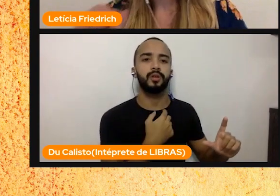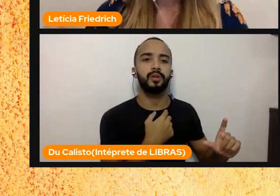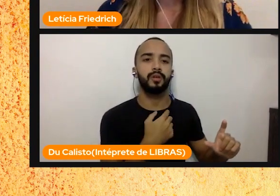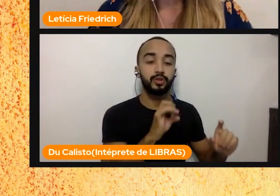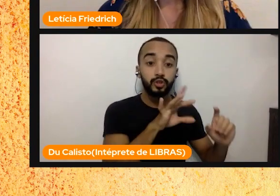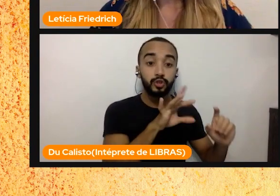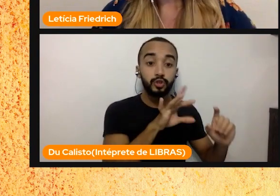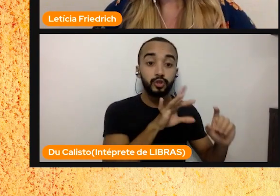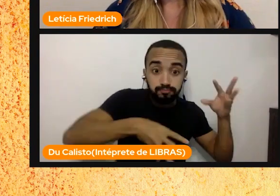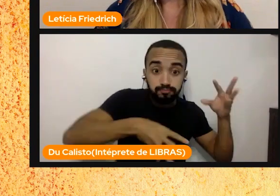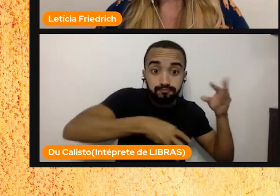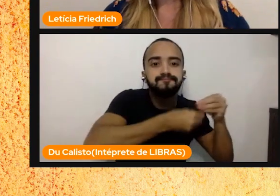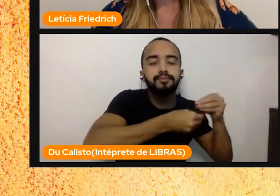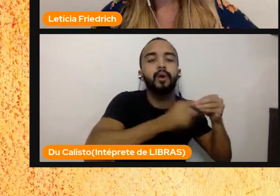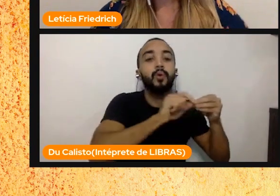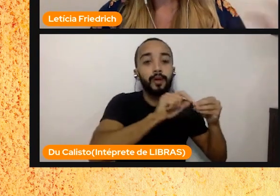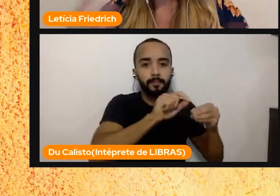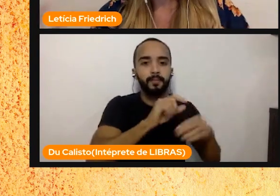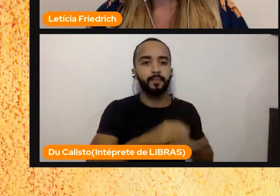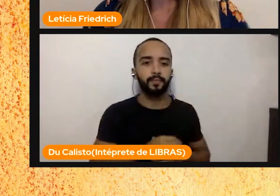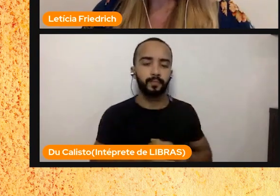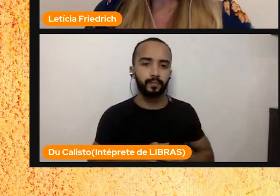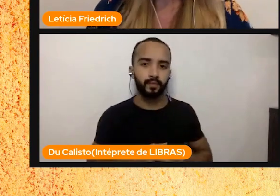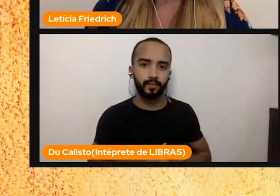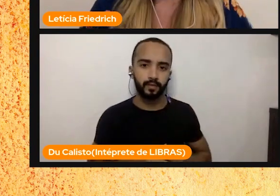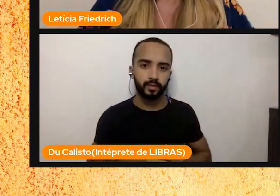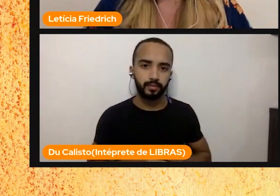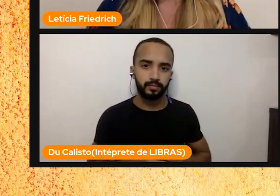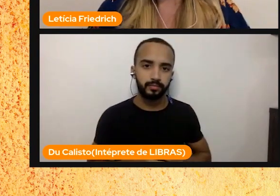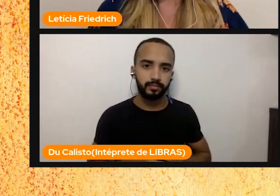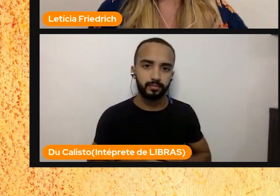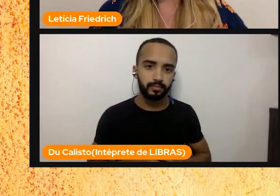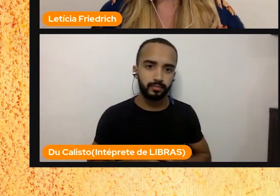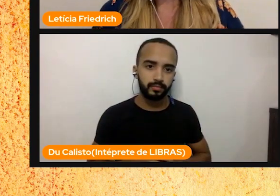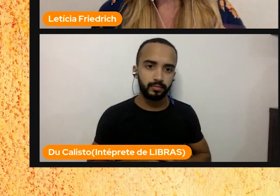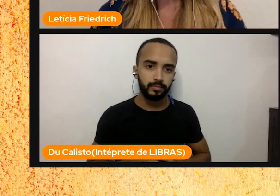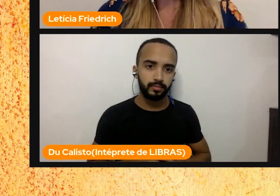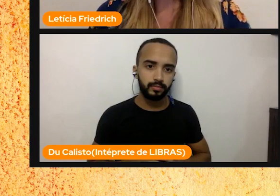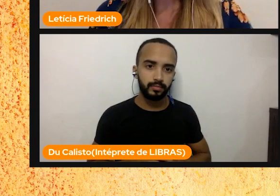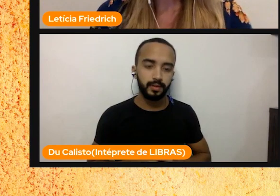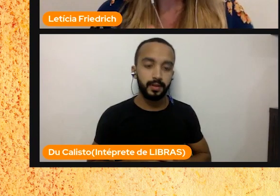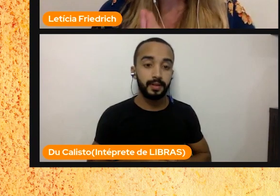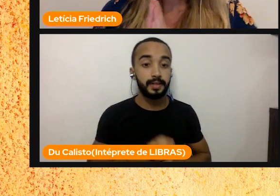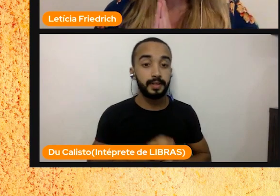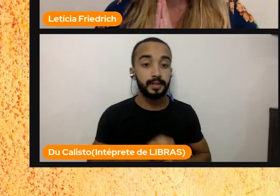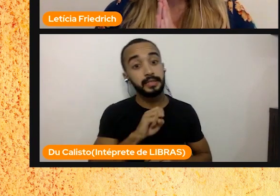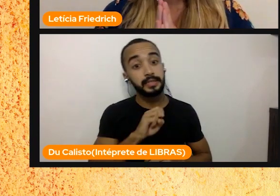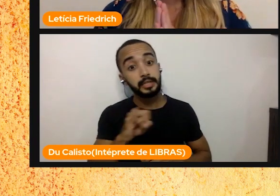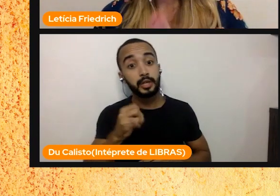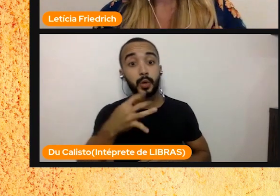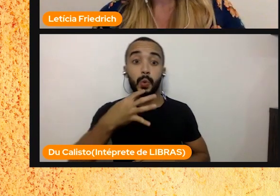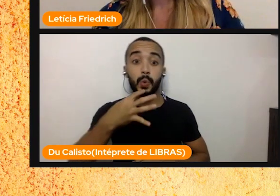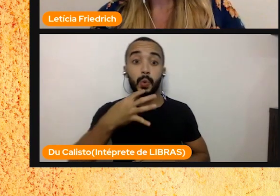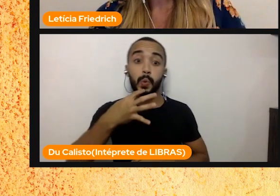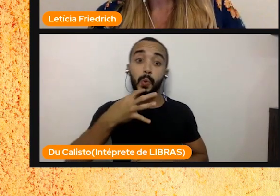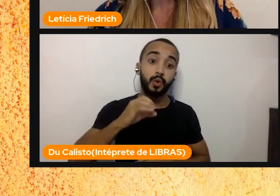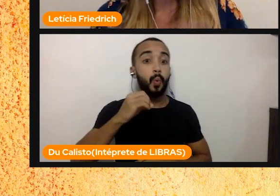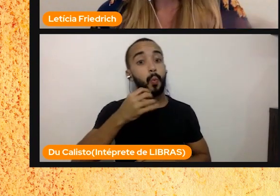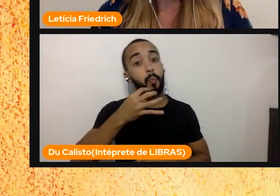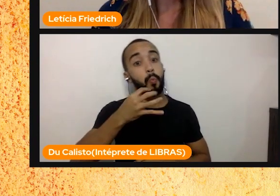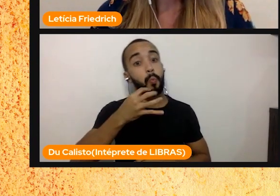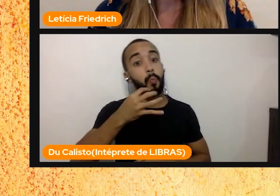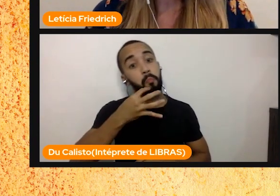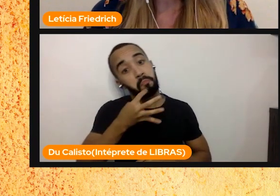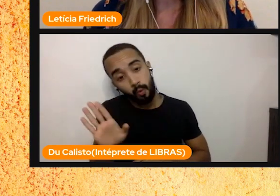complementar, Júlio? Eu acho que talvez tenha gente que esteja assistindo o painel que não conhece tanto das técnicas, mas, por exemplo, o desenho no papel,